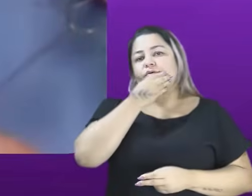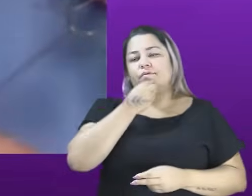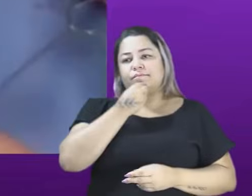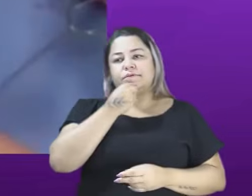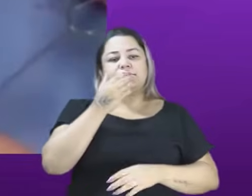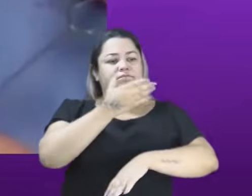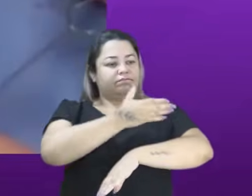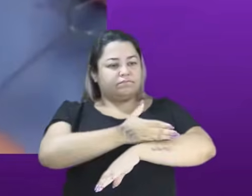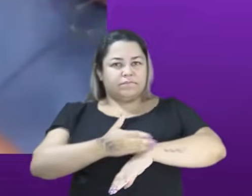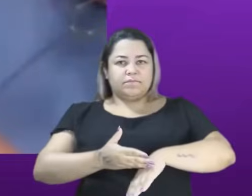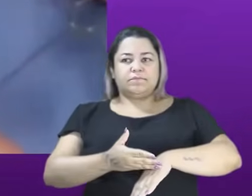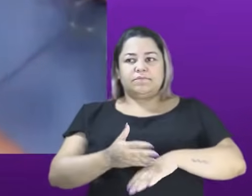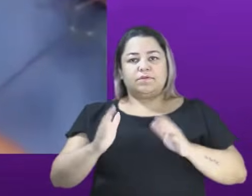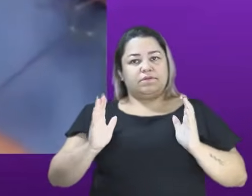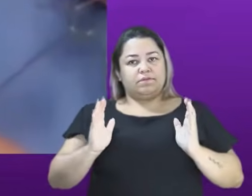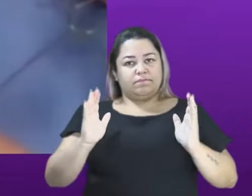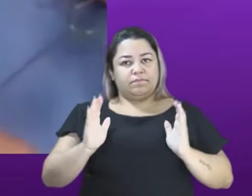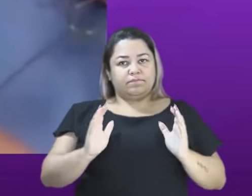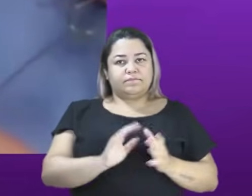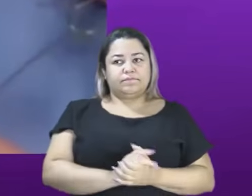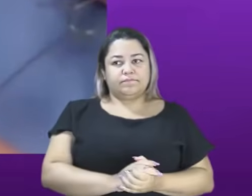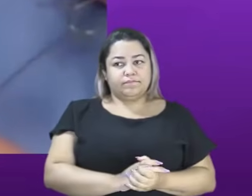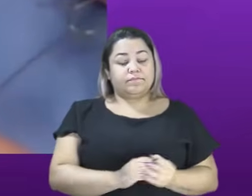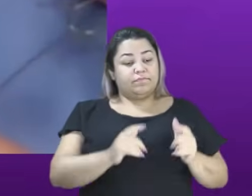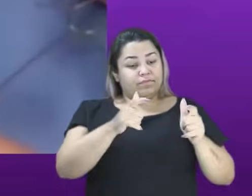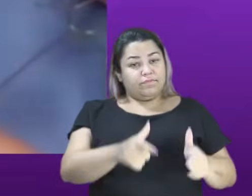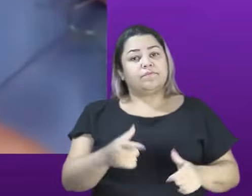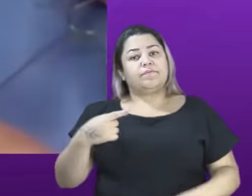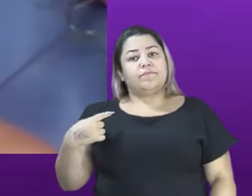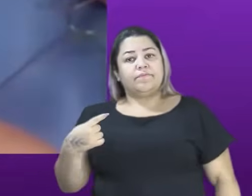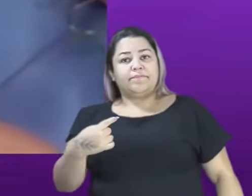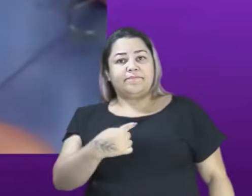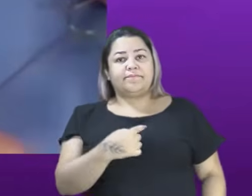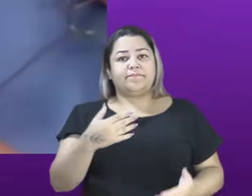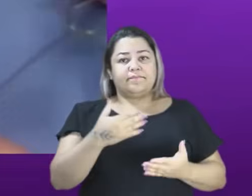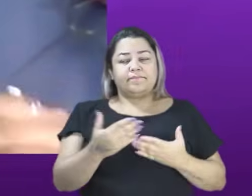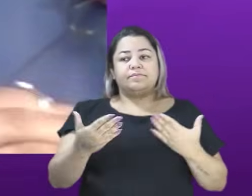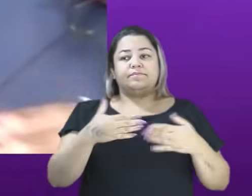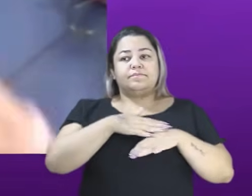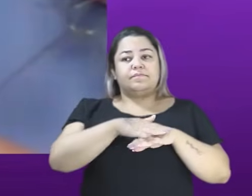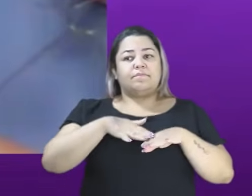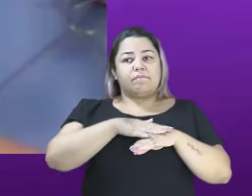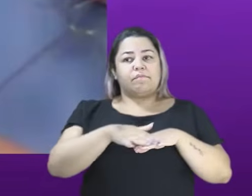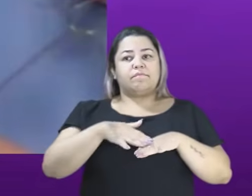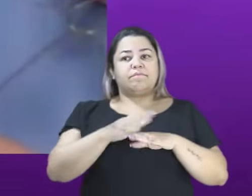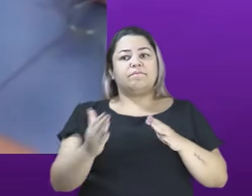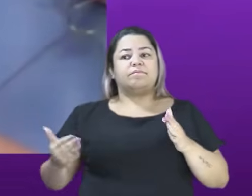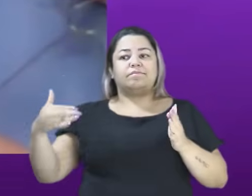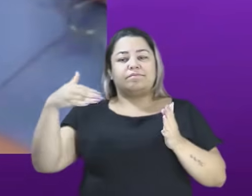homens brancos ricos. Então é desse lugar que a gente começa a conversa. Então, até